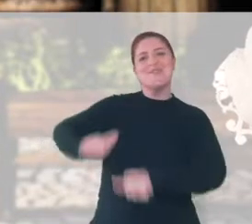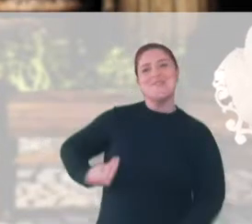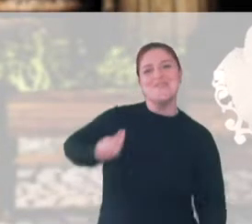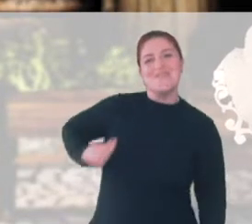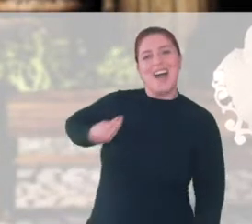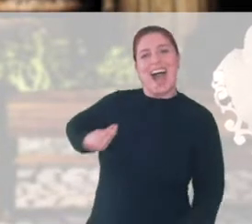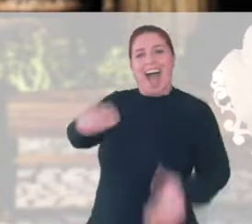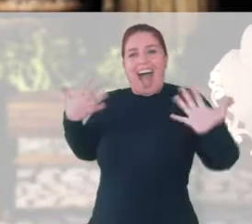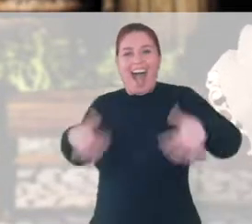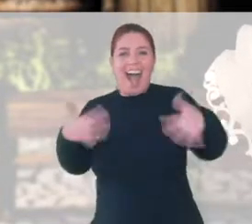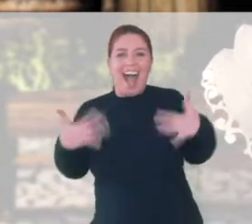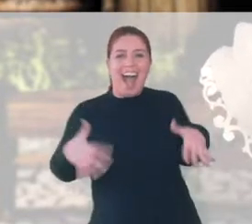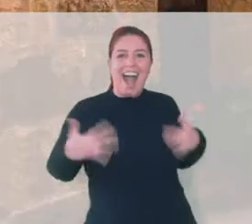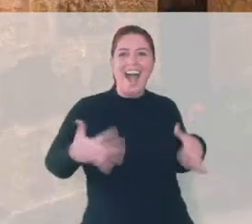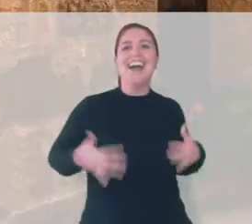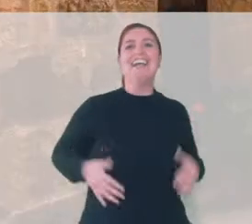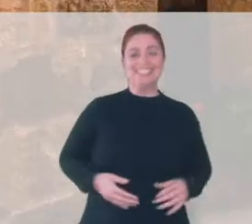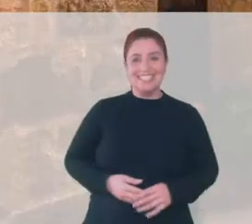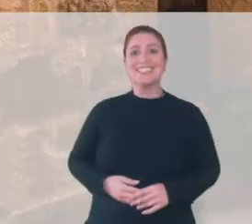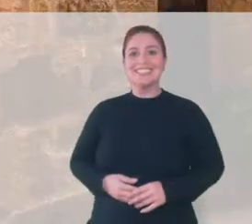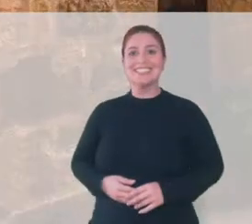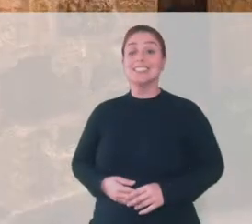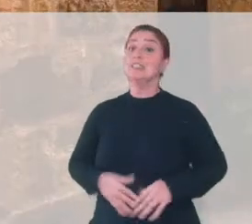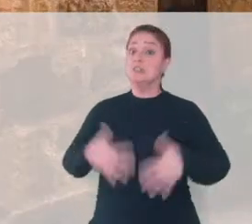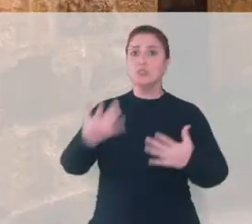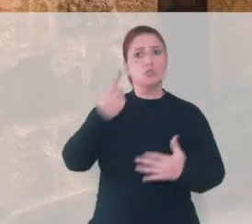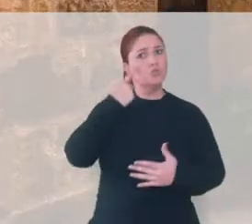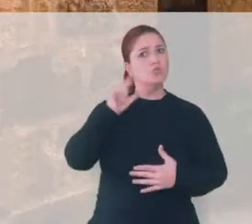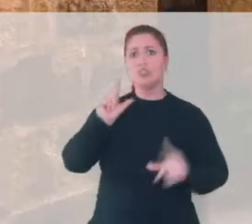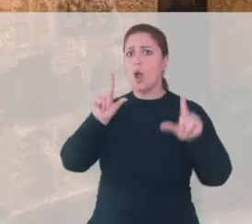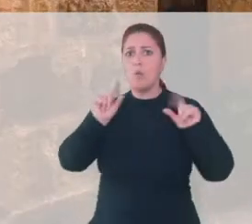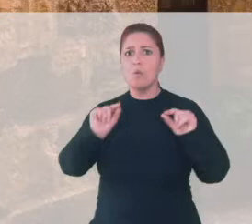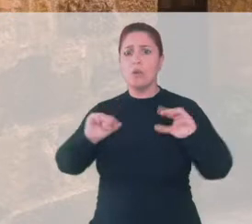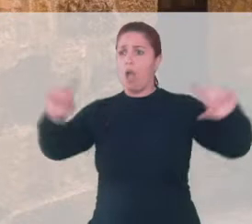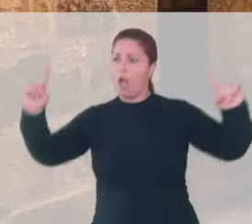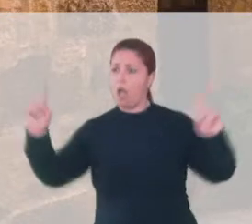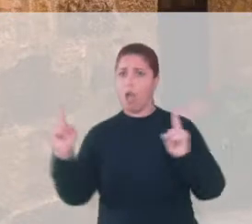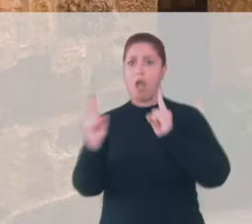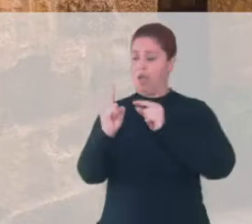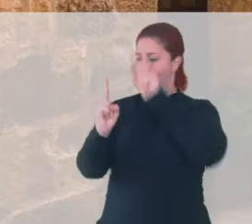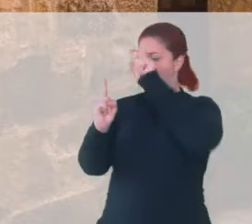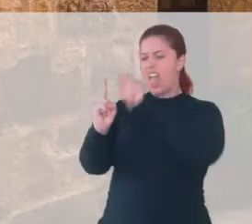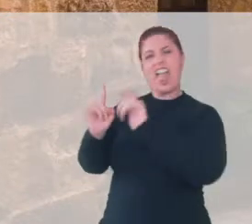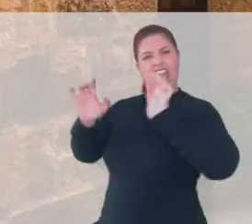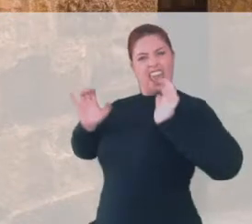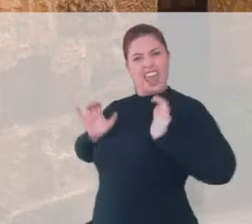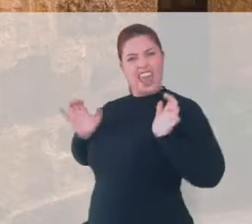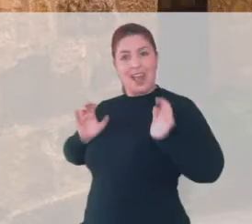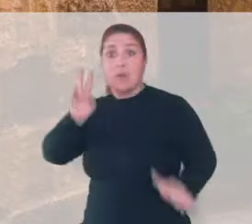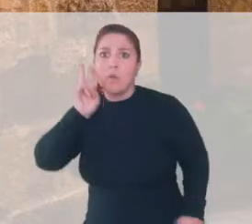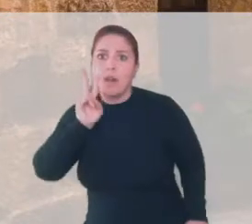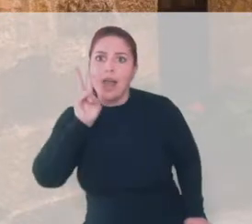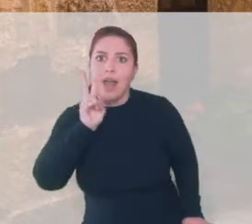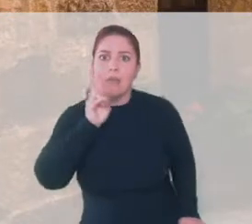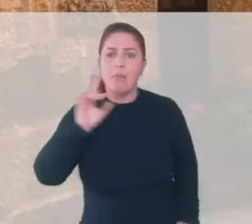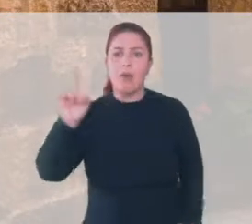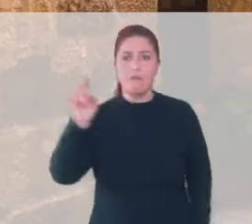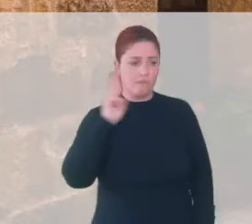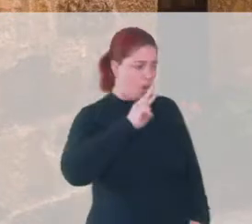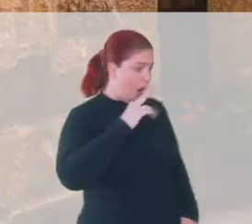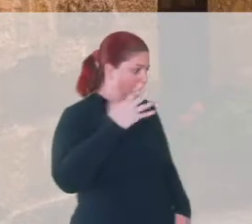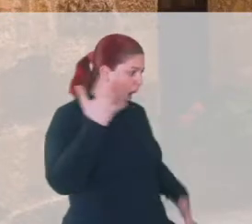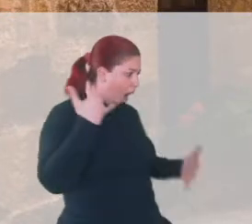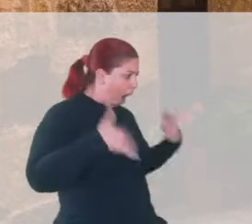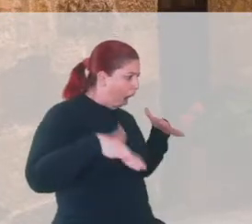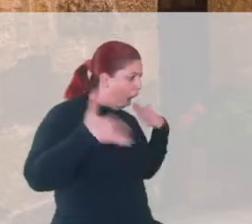pro dia. Eis que certo dia ele encontrou o corcunda rico, que quando o viu assim,